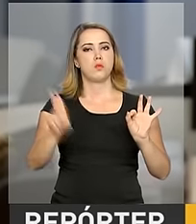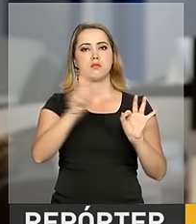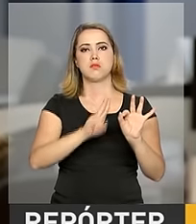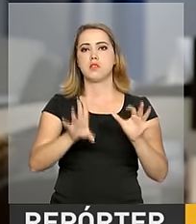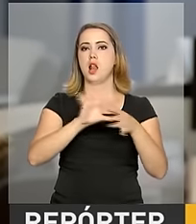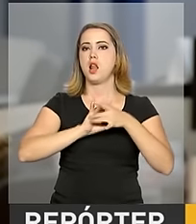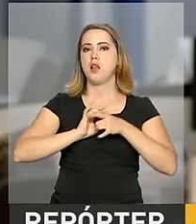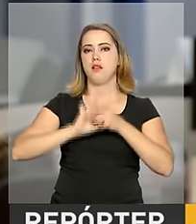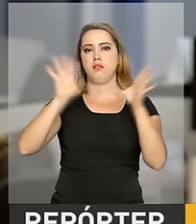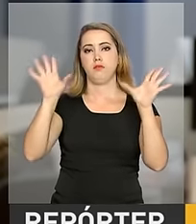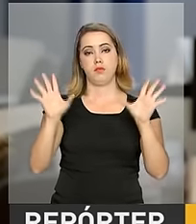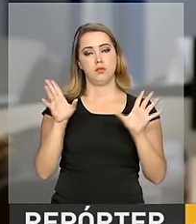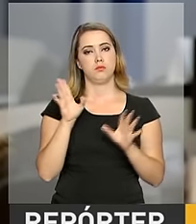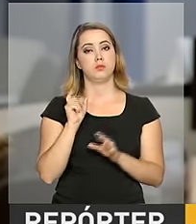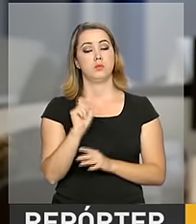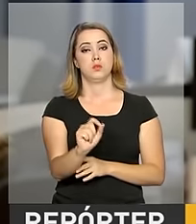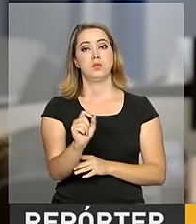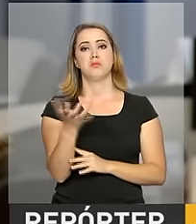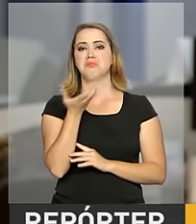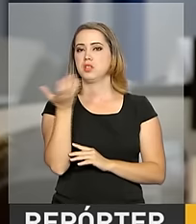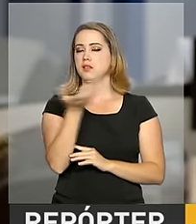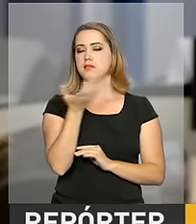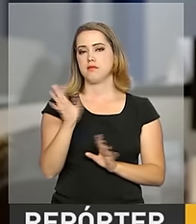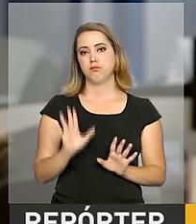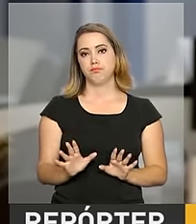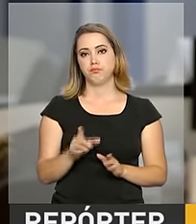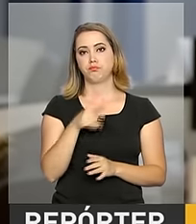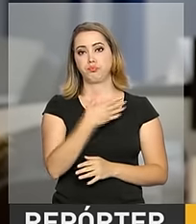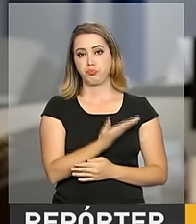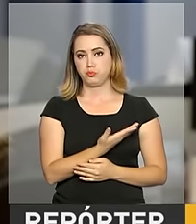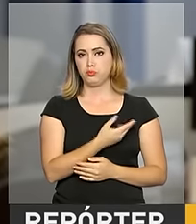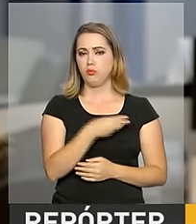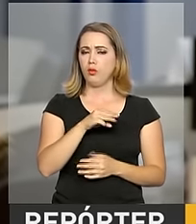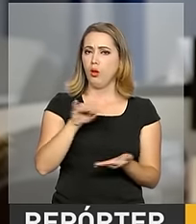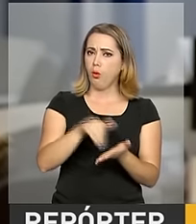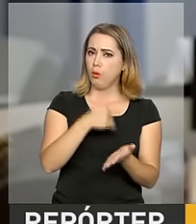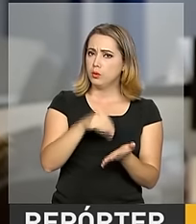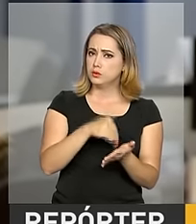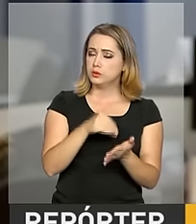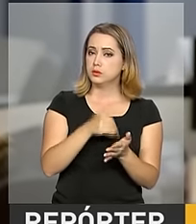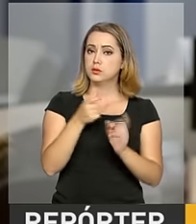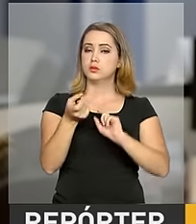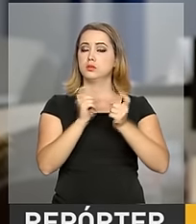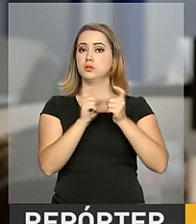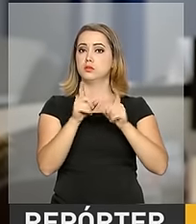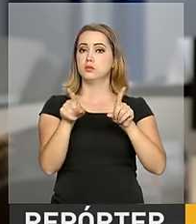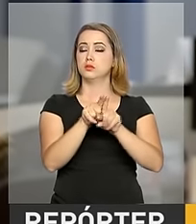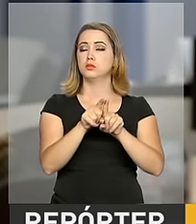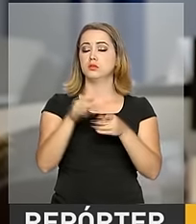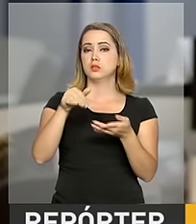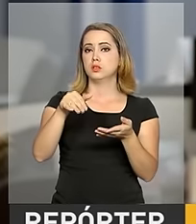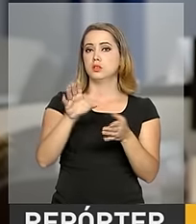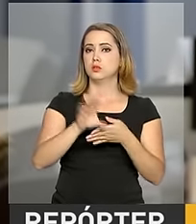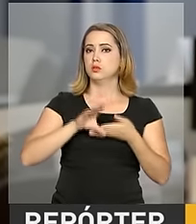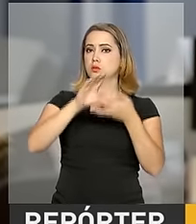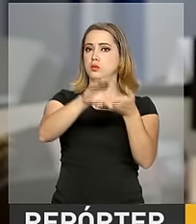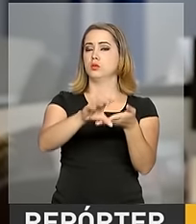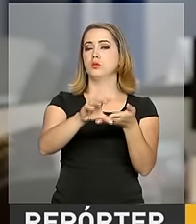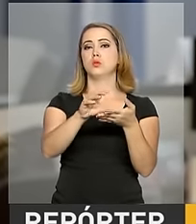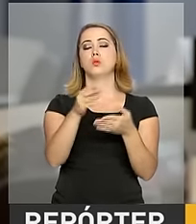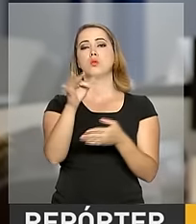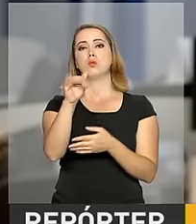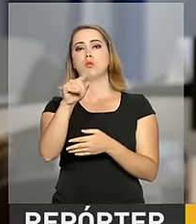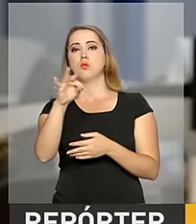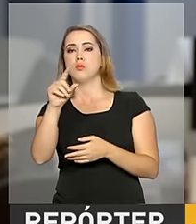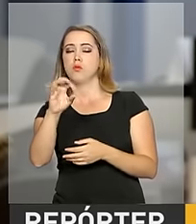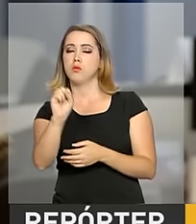mais rentável, enfim, usar o dinheiro como bem entenderem. Segundo o secretário executivo do Conselho Curador do FGTS, Bolívar Moura Neto,